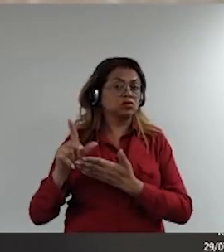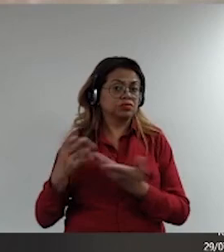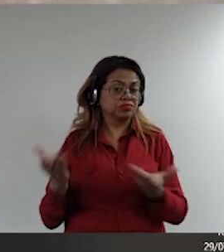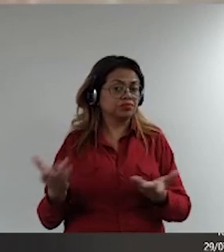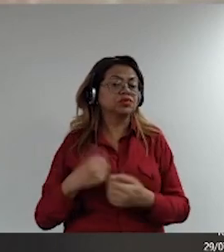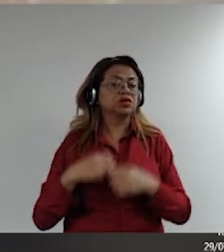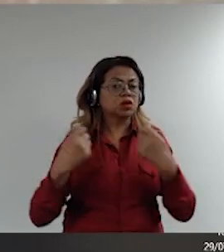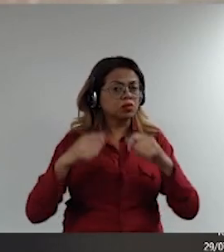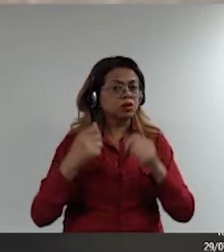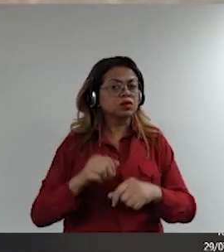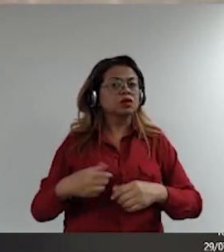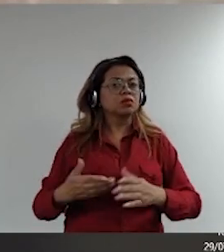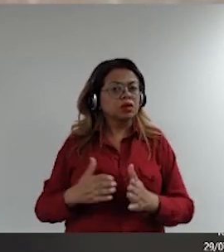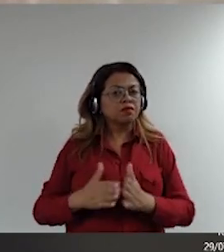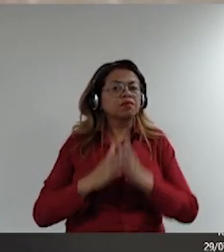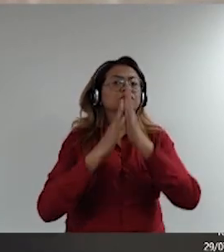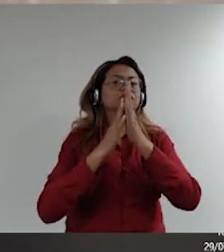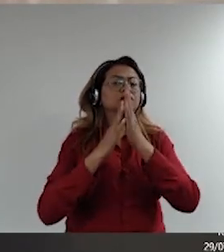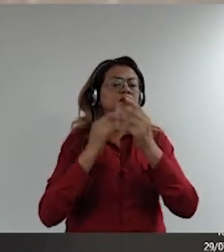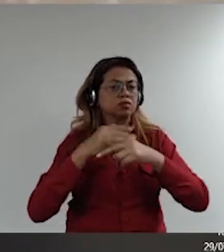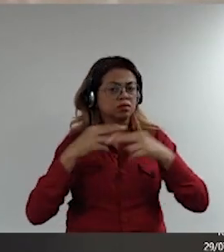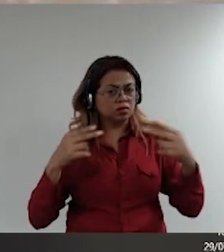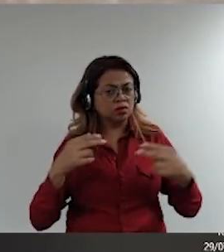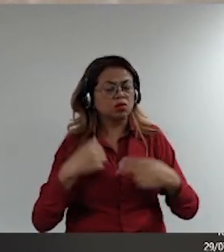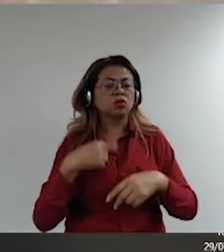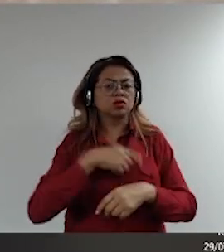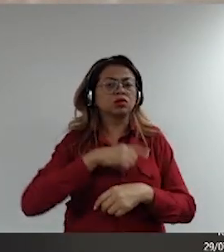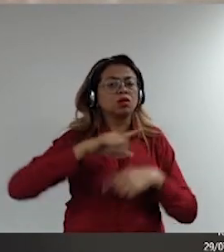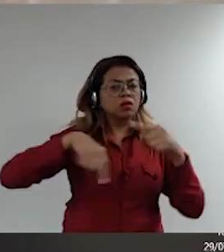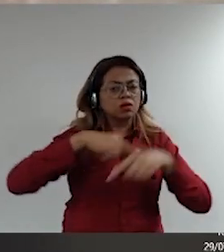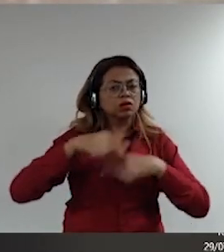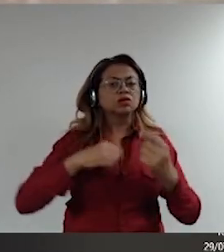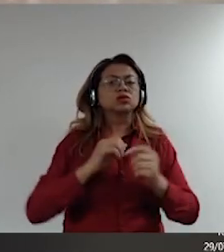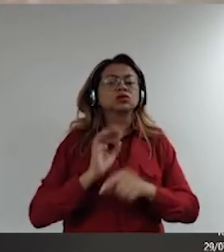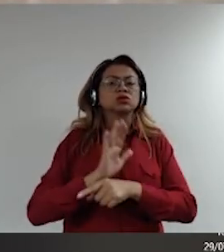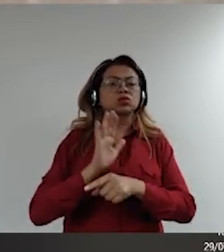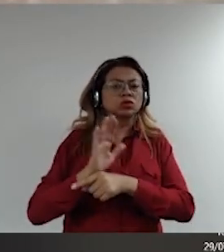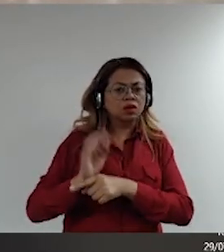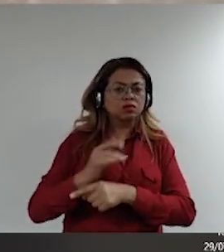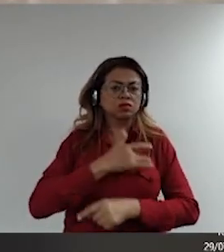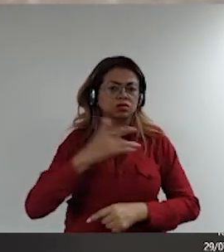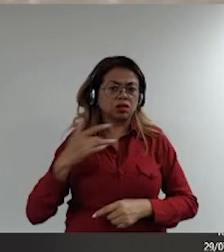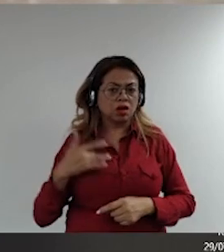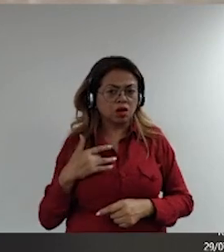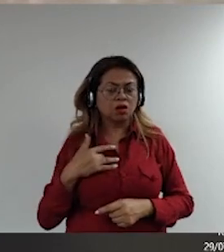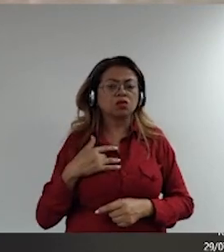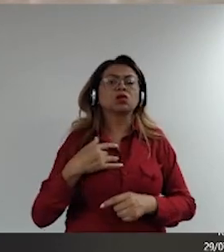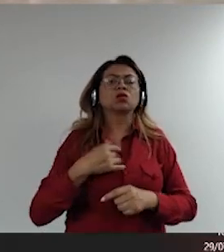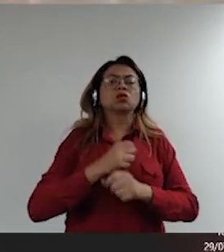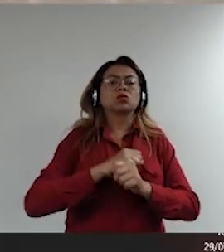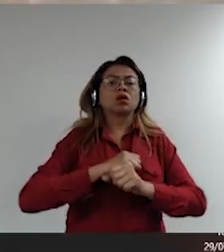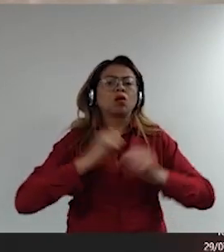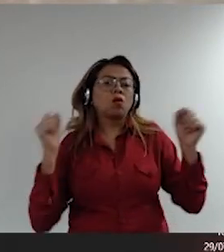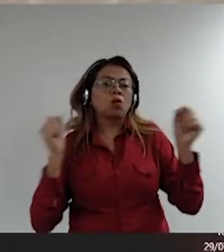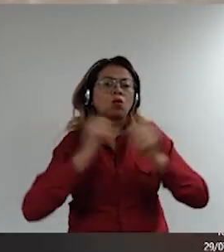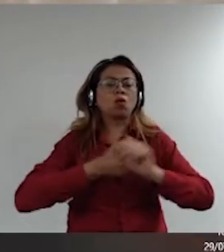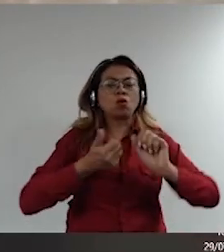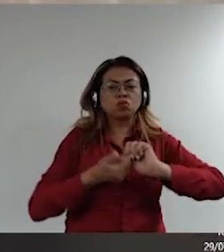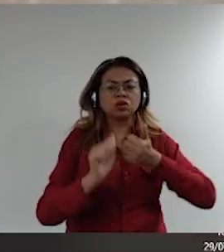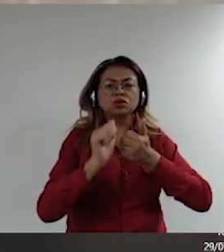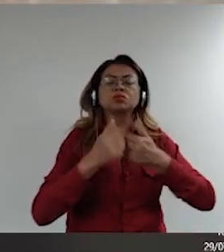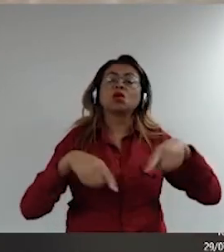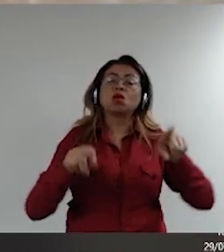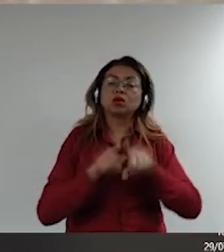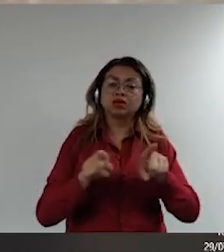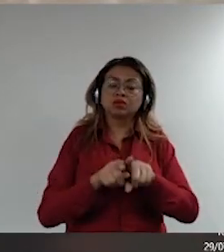nós precisamos enfrentar isso, sabe? Então, esses cuidados com a saúde, os cuidados com o esporte também, as caixas